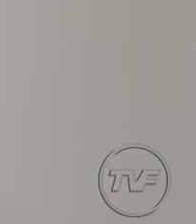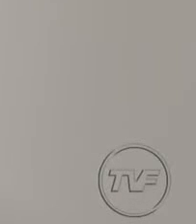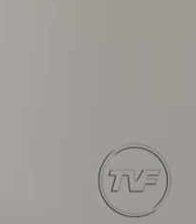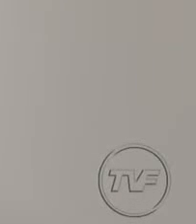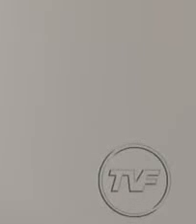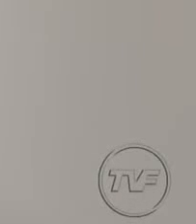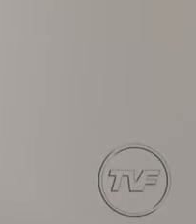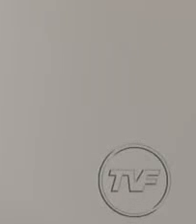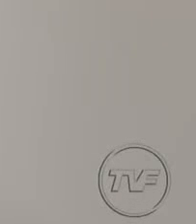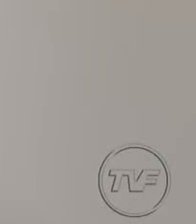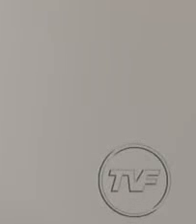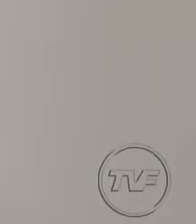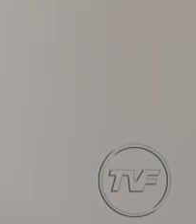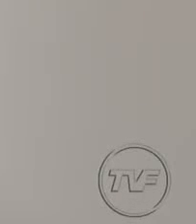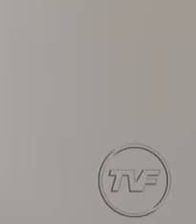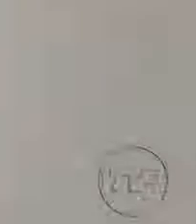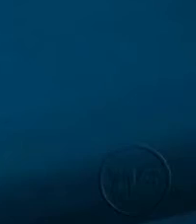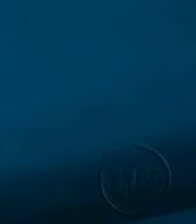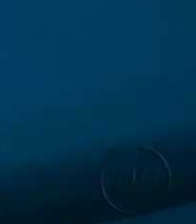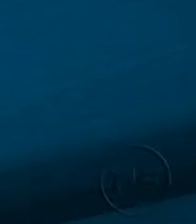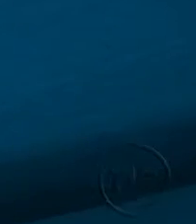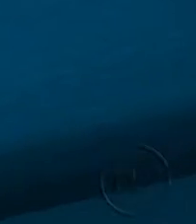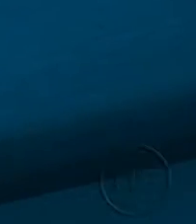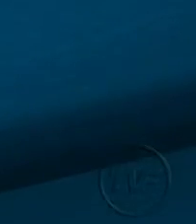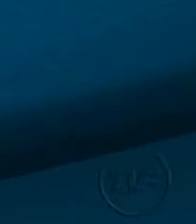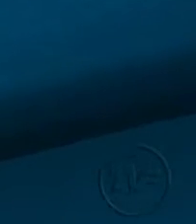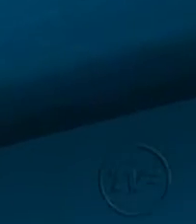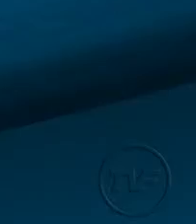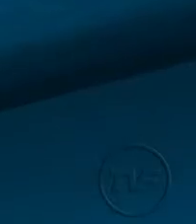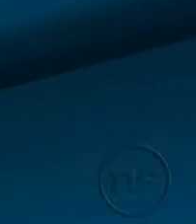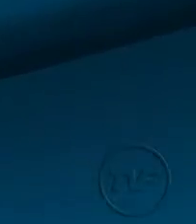A emissora da Casa do Povo.